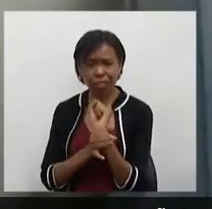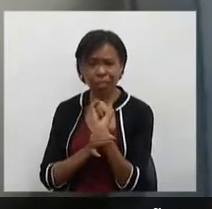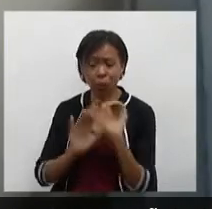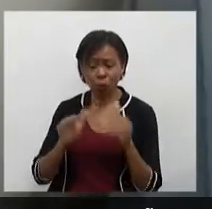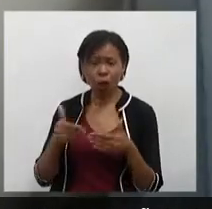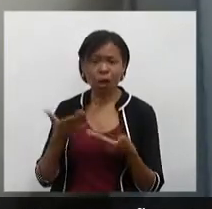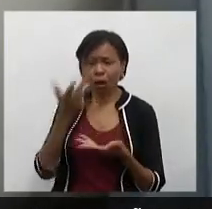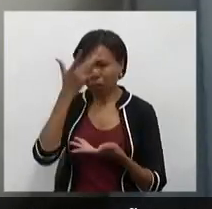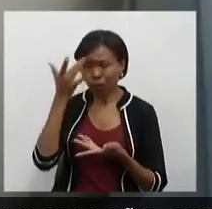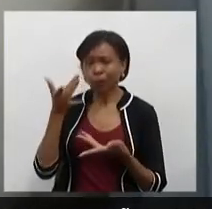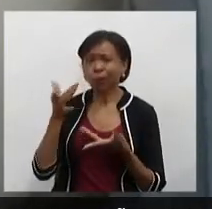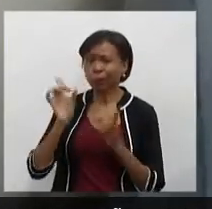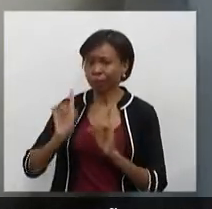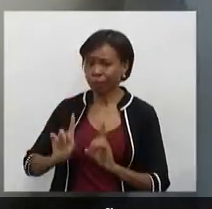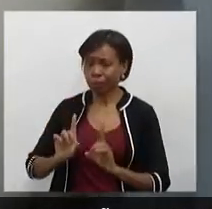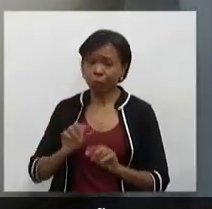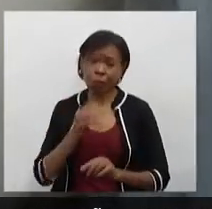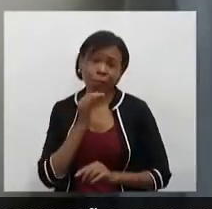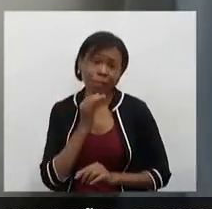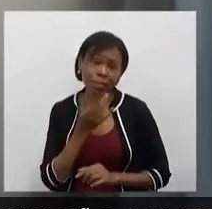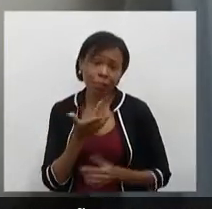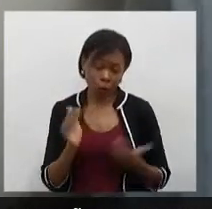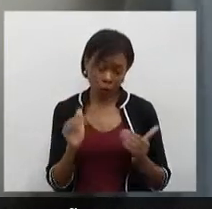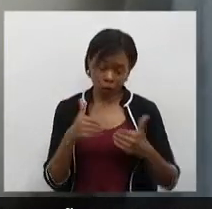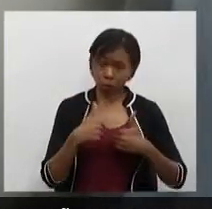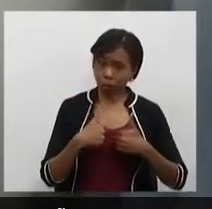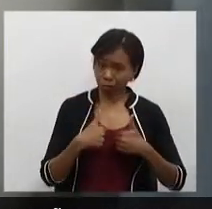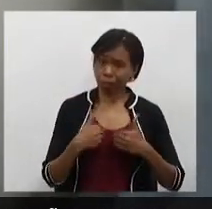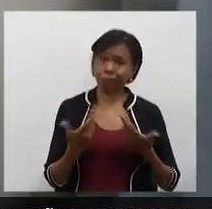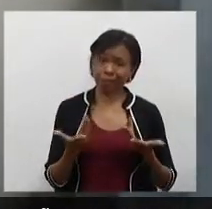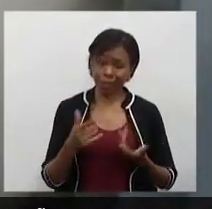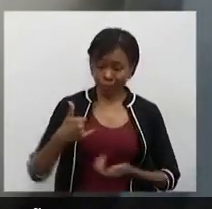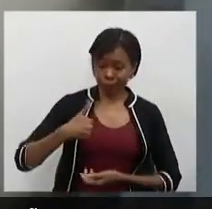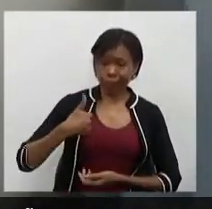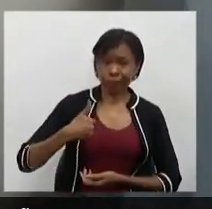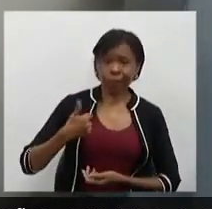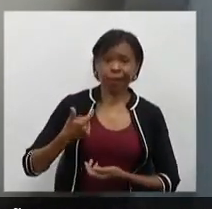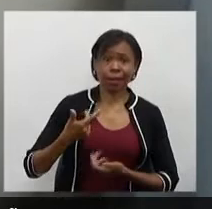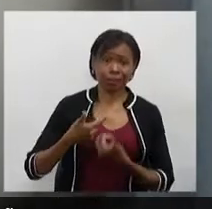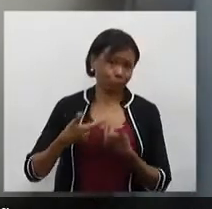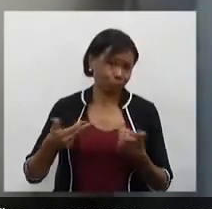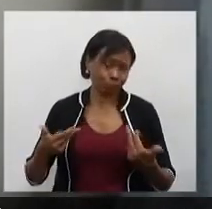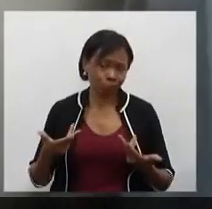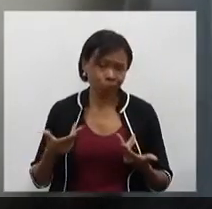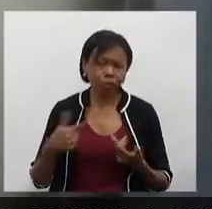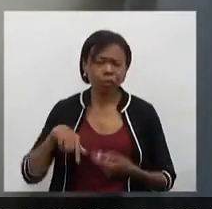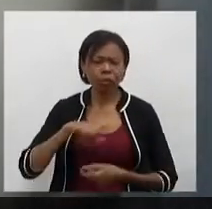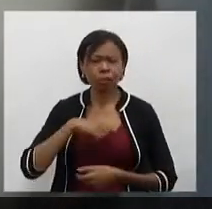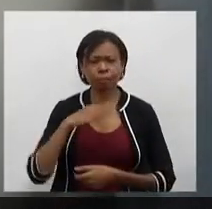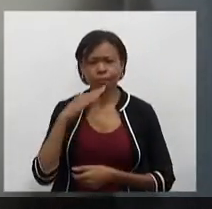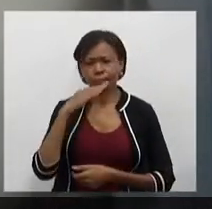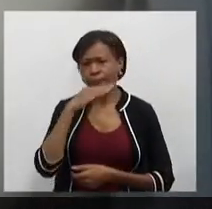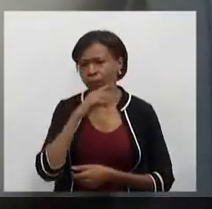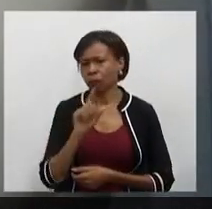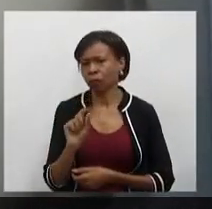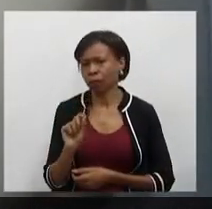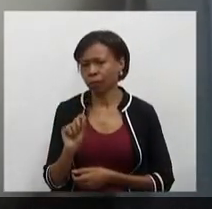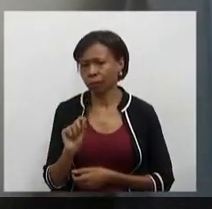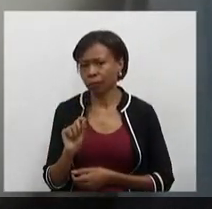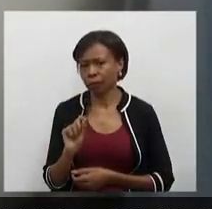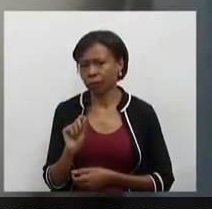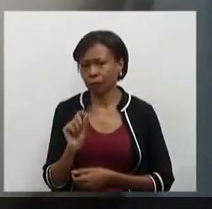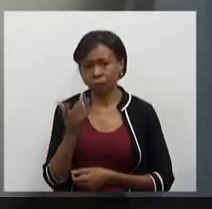está relacionada com a idade, o que a gente percebe é que as pessoas não estão conectadas com